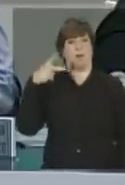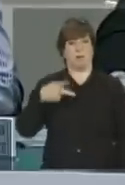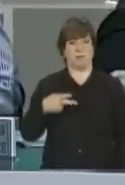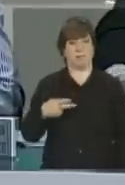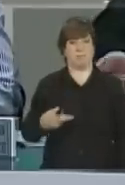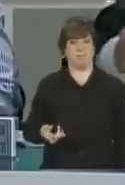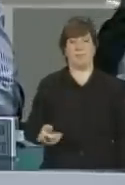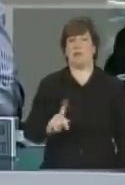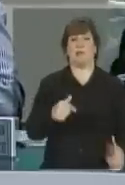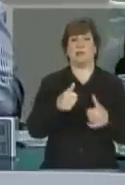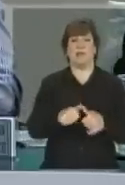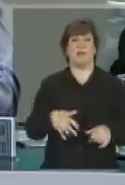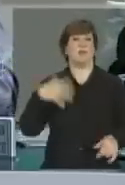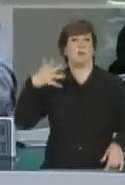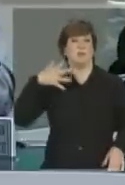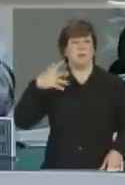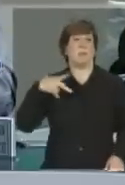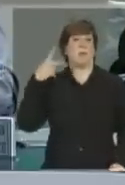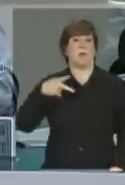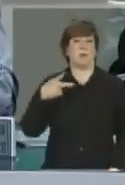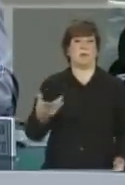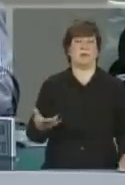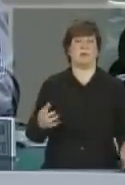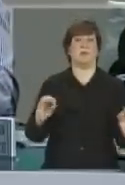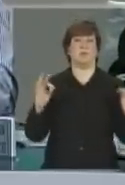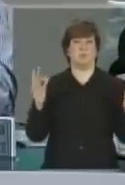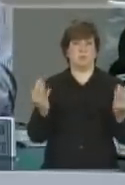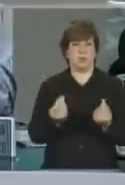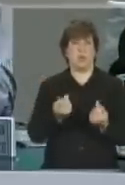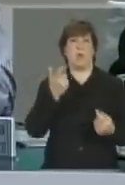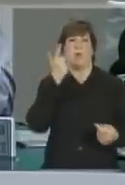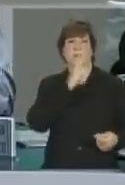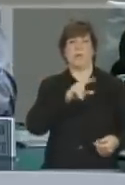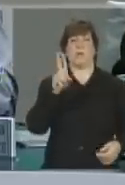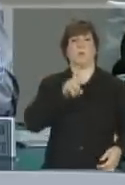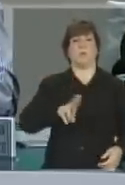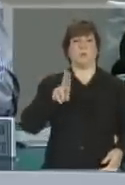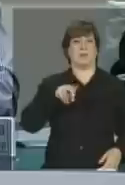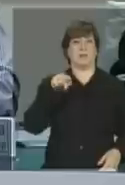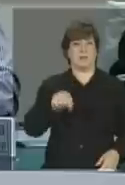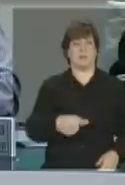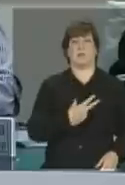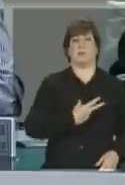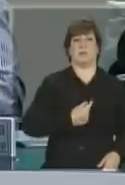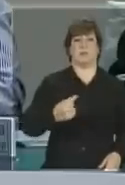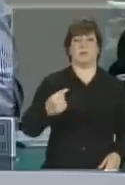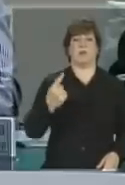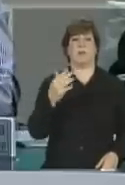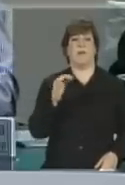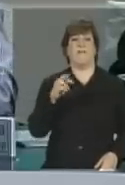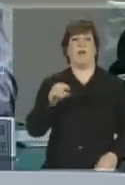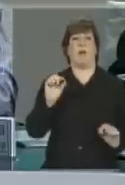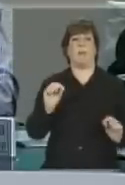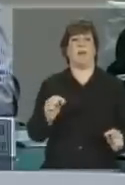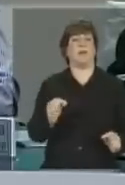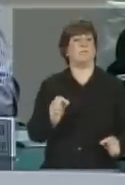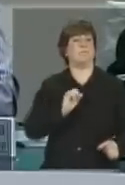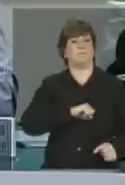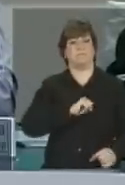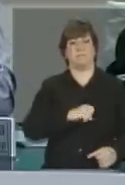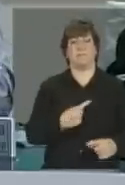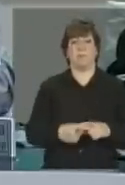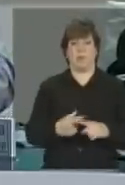político. Por mais, todo mundo consegue usar a sustentabilidade de uma maneira muito perversa. A minha política é